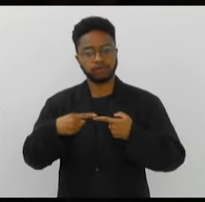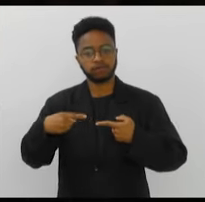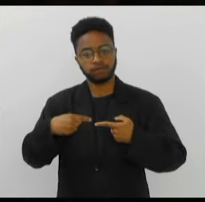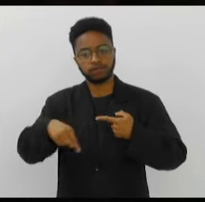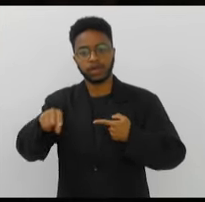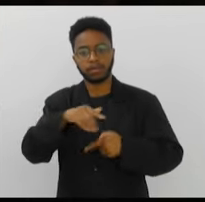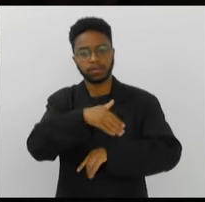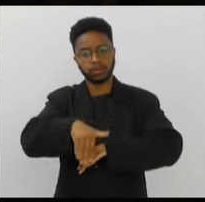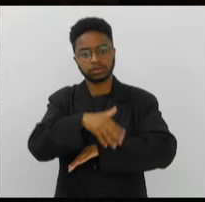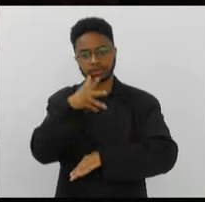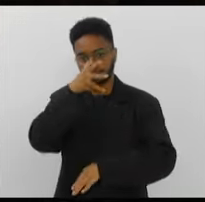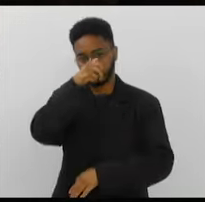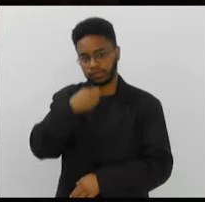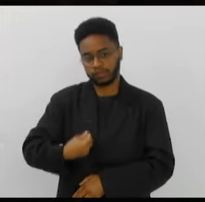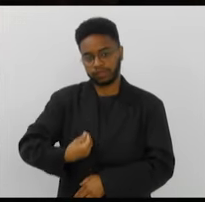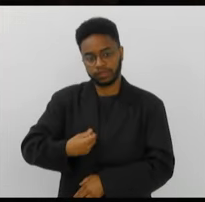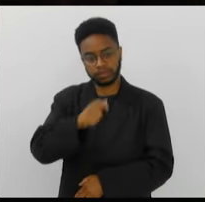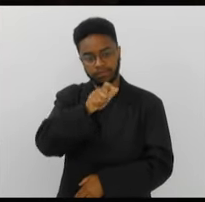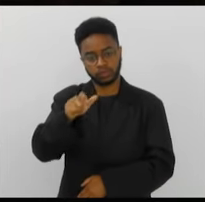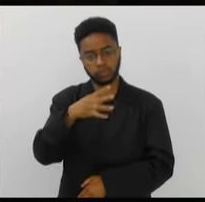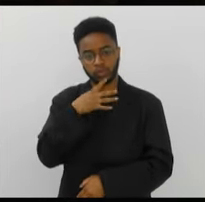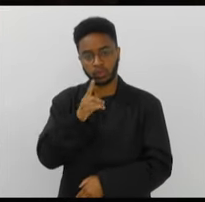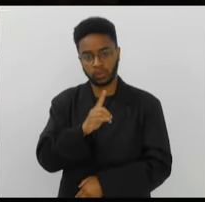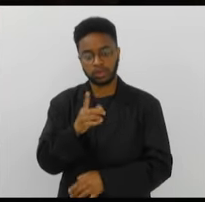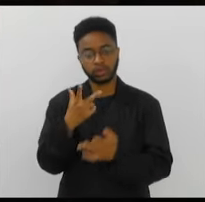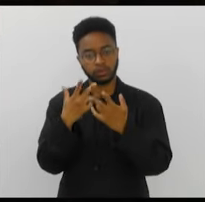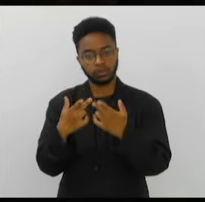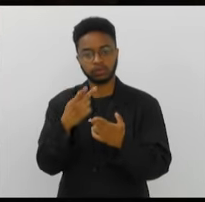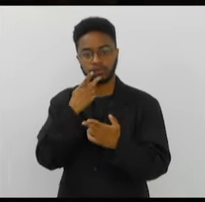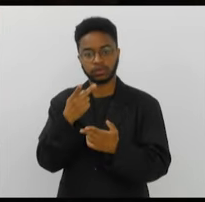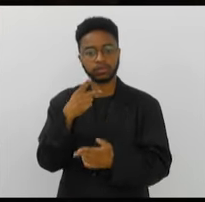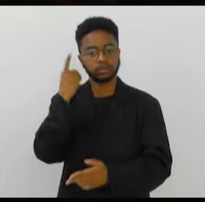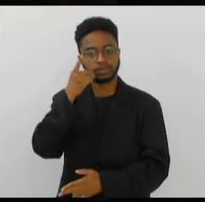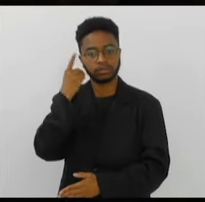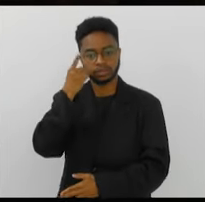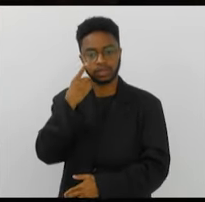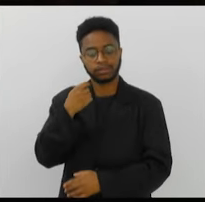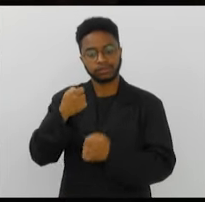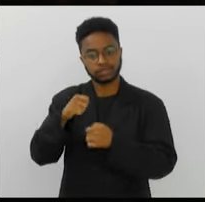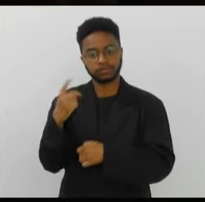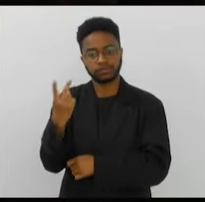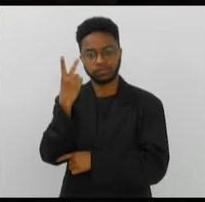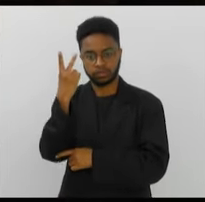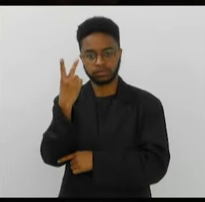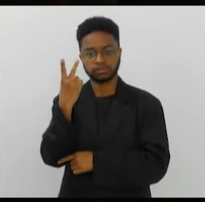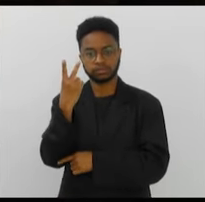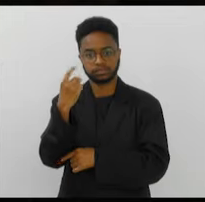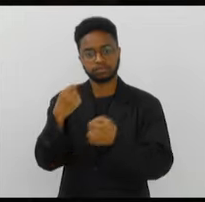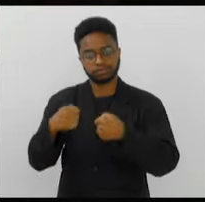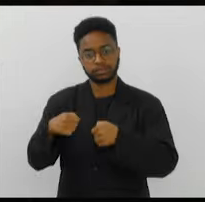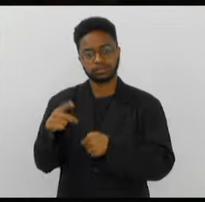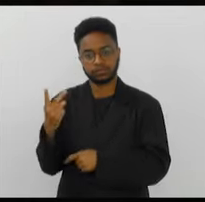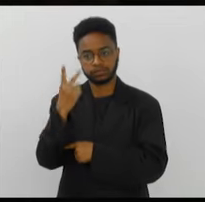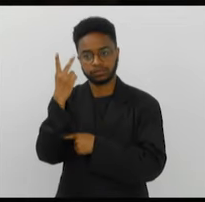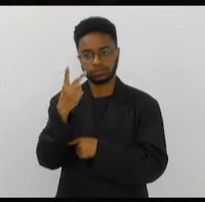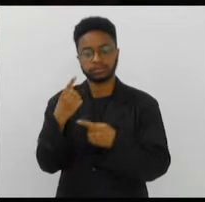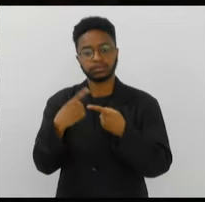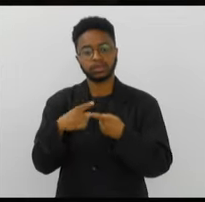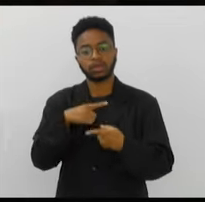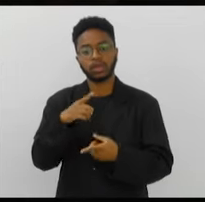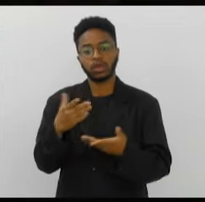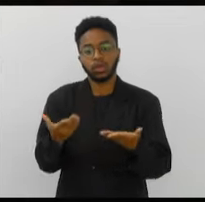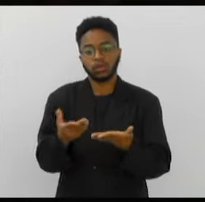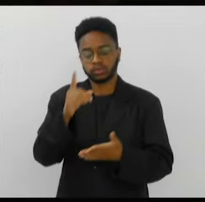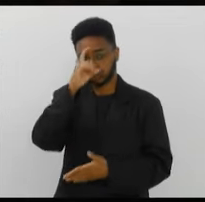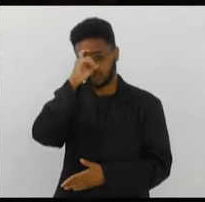nem conhece. E como bem disse aqui o deputado Giovanni Ratinho, tem que ser valorizado, porra. Tem que ser valorizado. Nós temos hoje um hospital da Polícia Militar que não